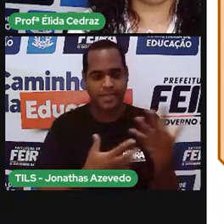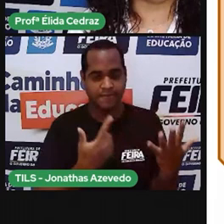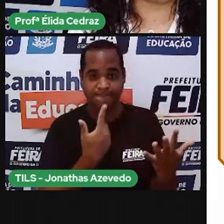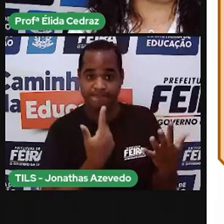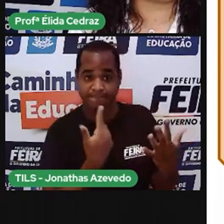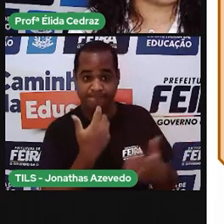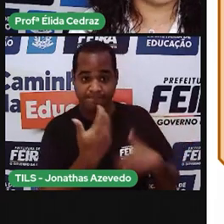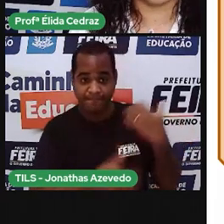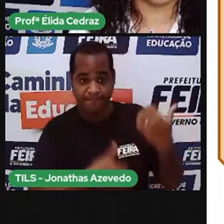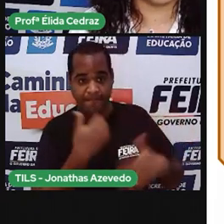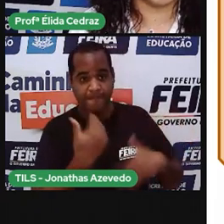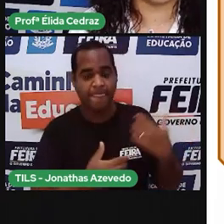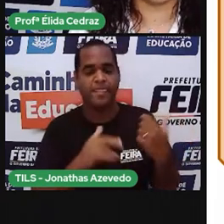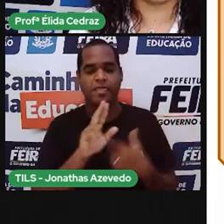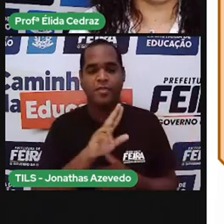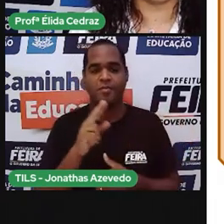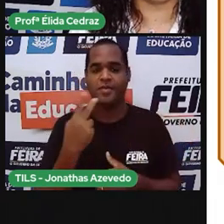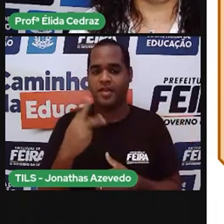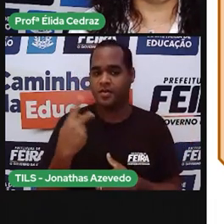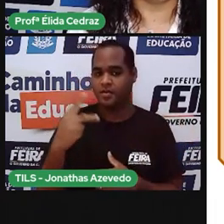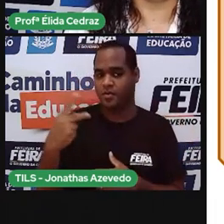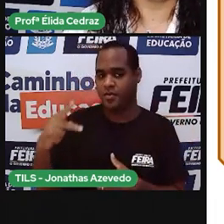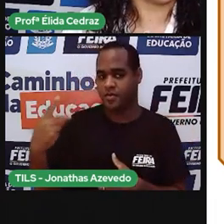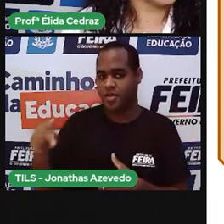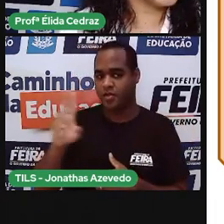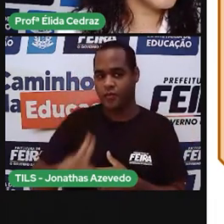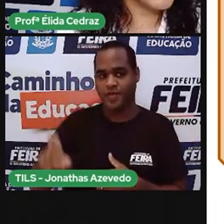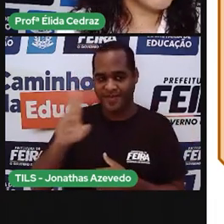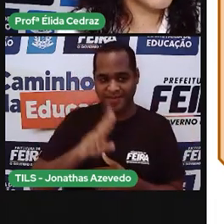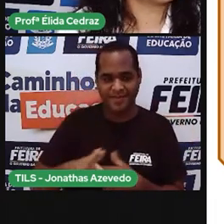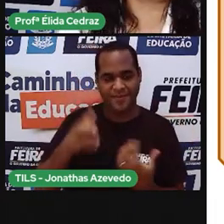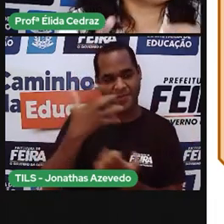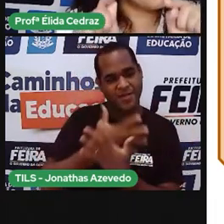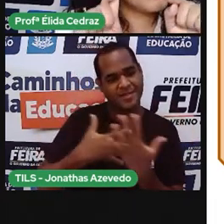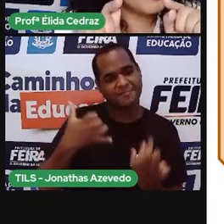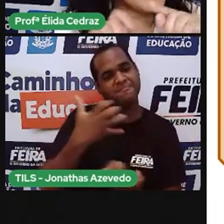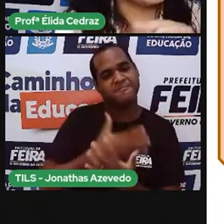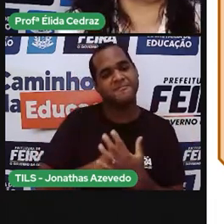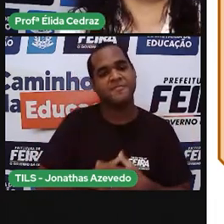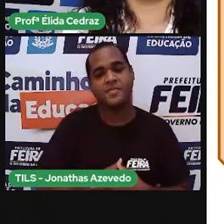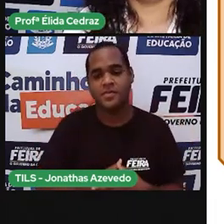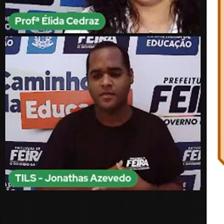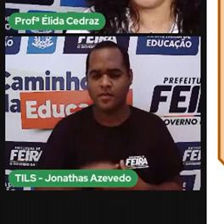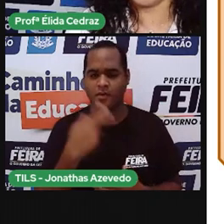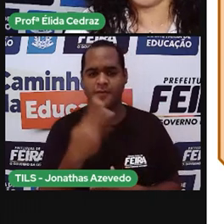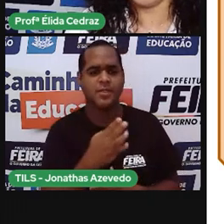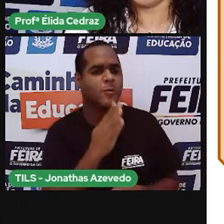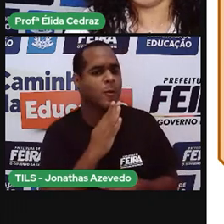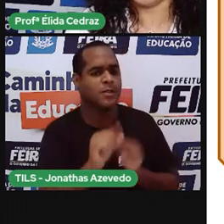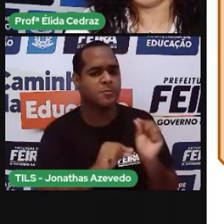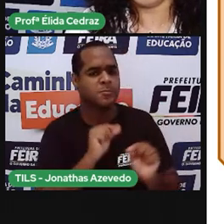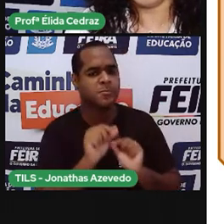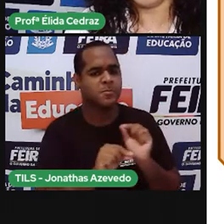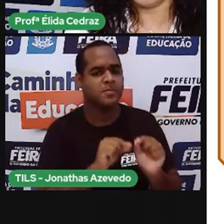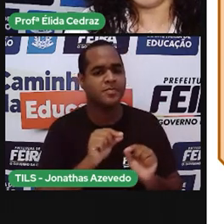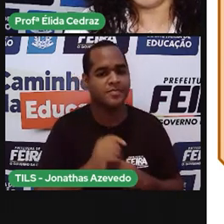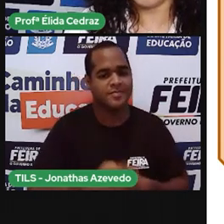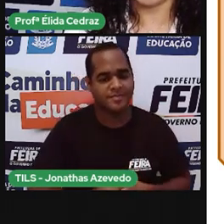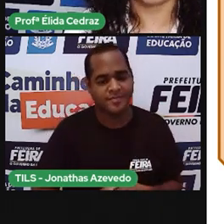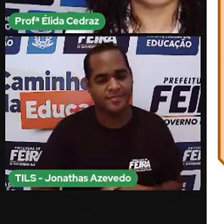falar o nome de vários instrumentos e quais os instrumentos você aí de casa conhece